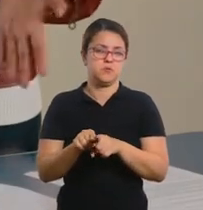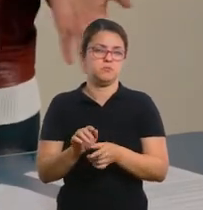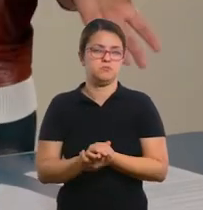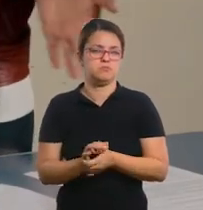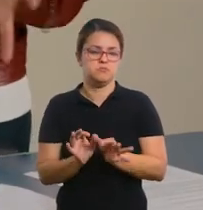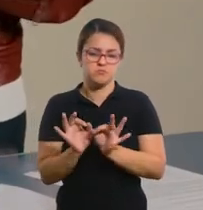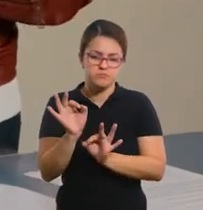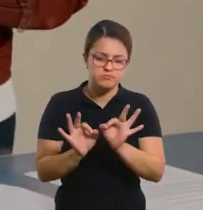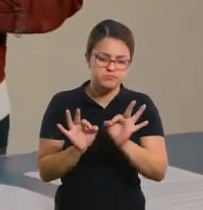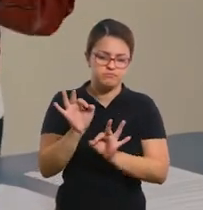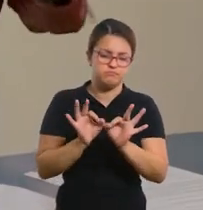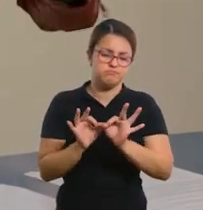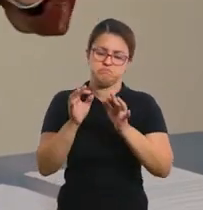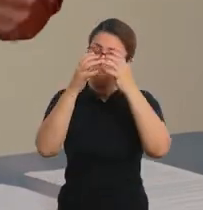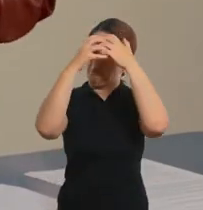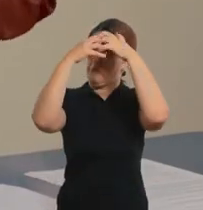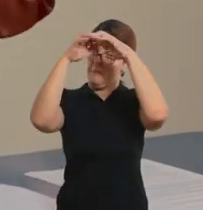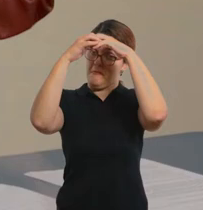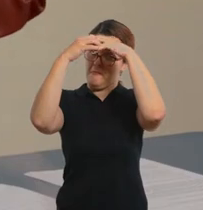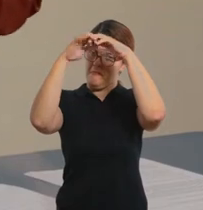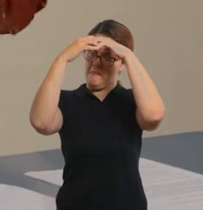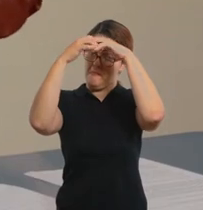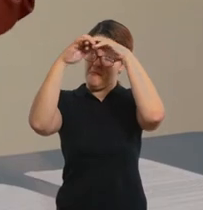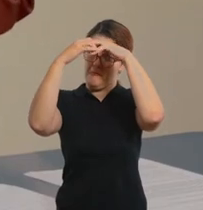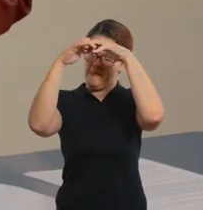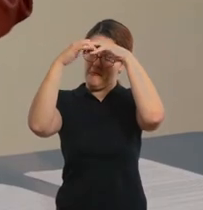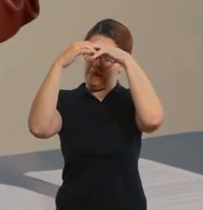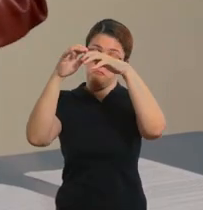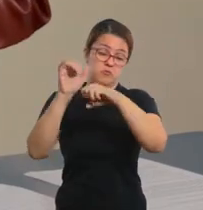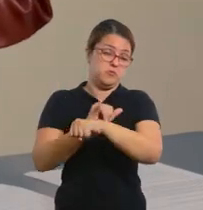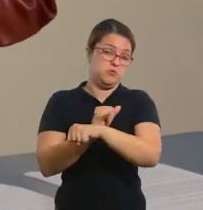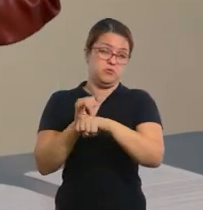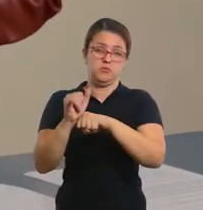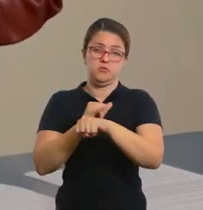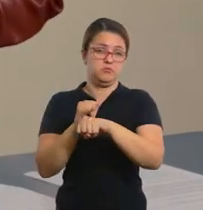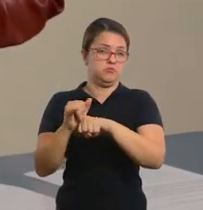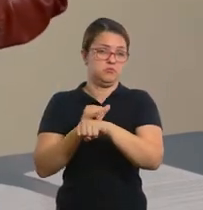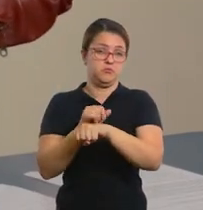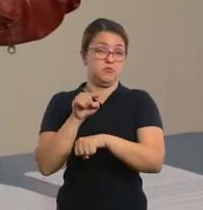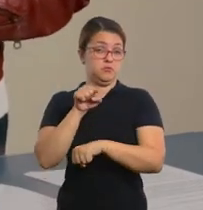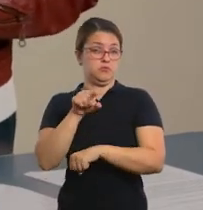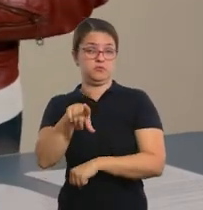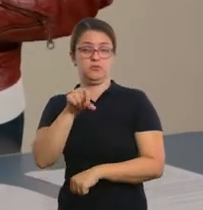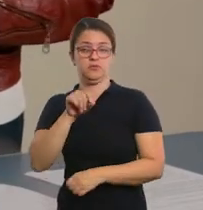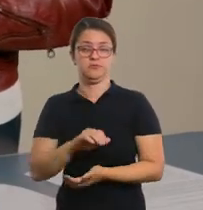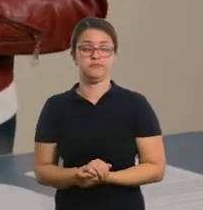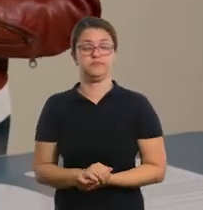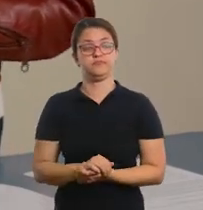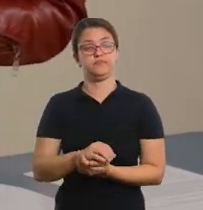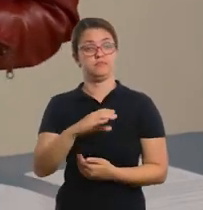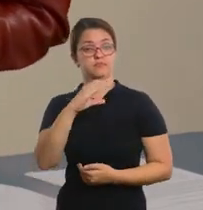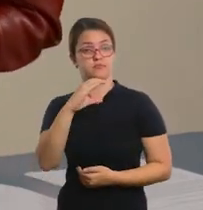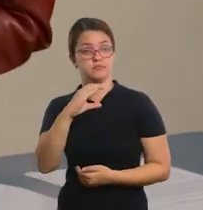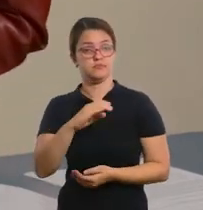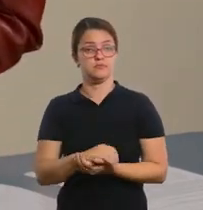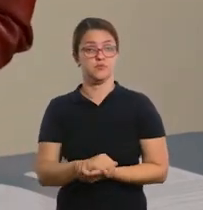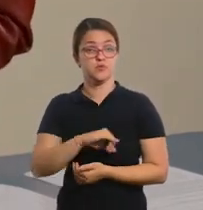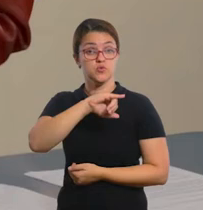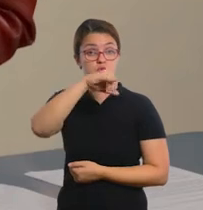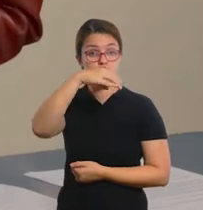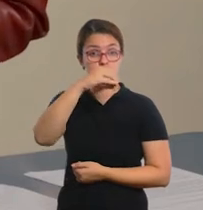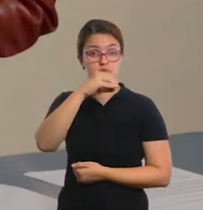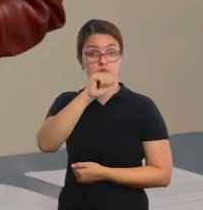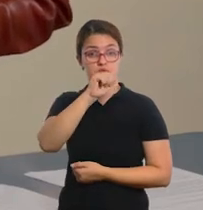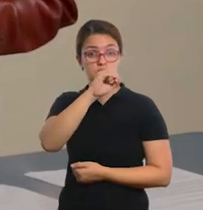também, se você quiser utilizar o cálculo mental, fica a seu critério escolher qual estratégia, tá bom? E na letra C, para que João volte